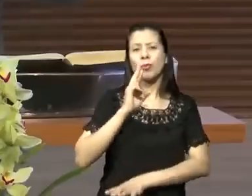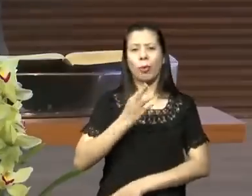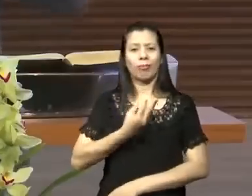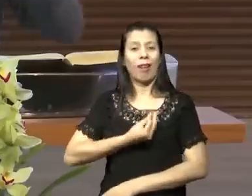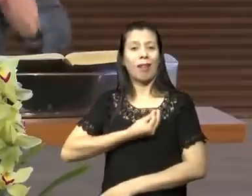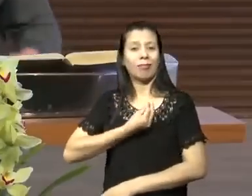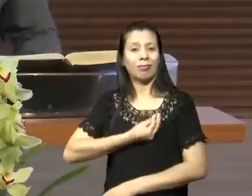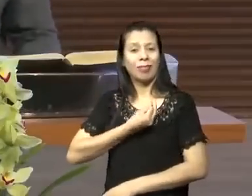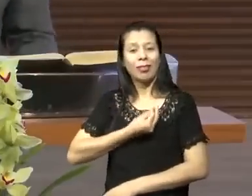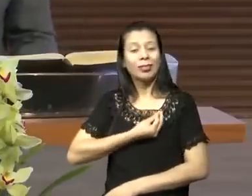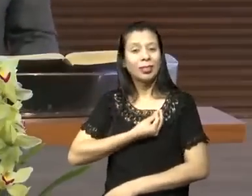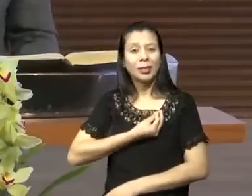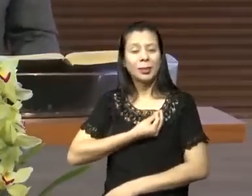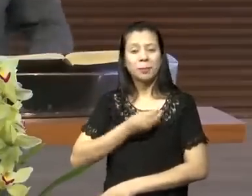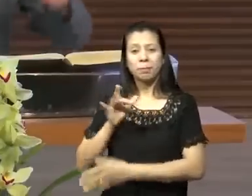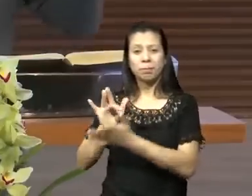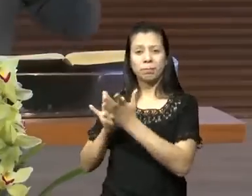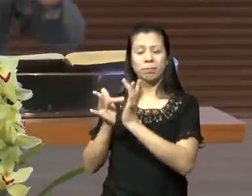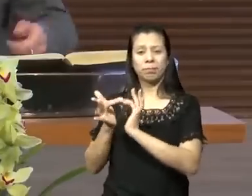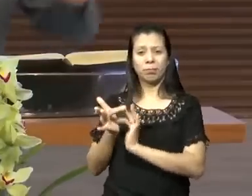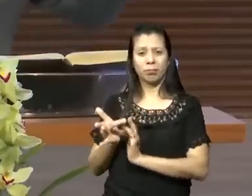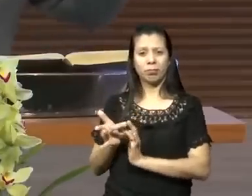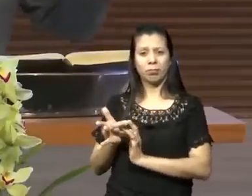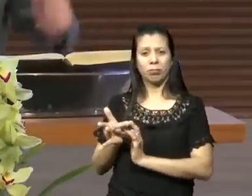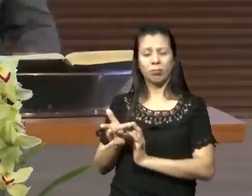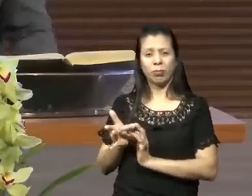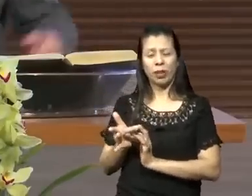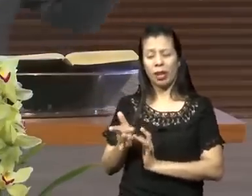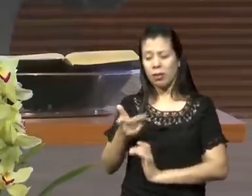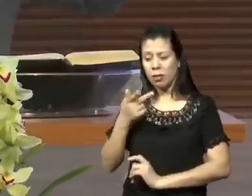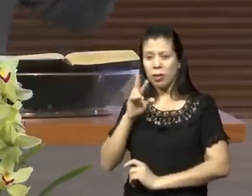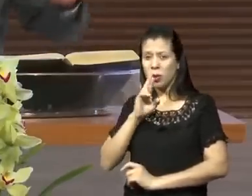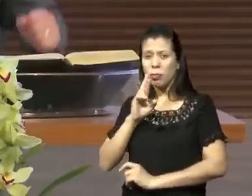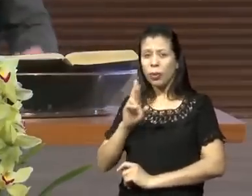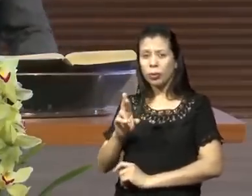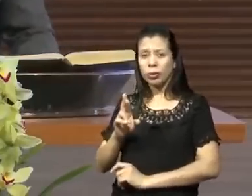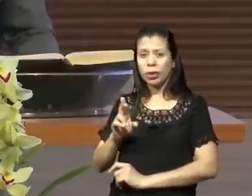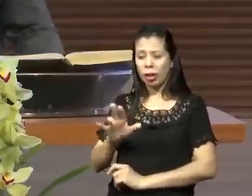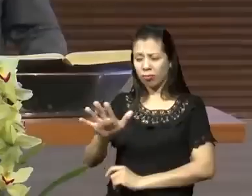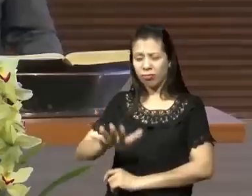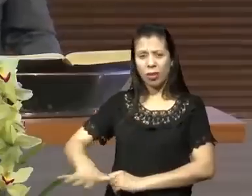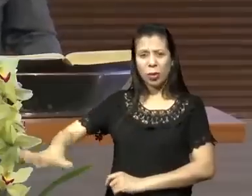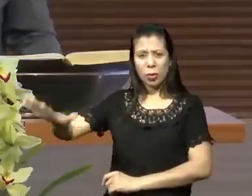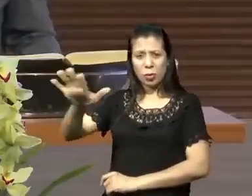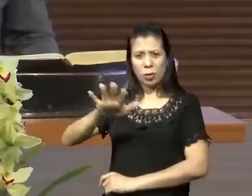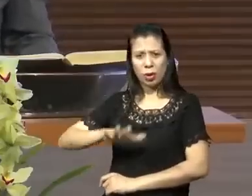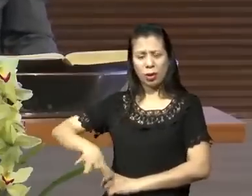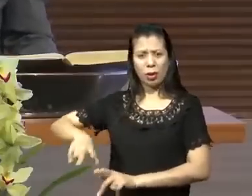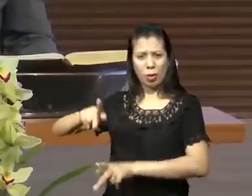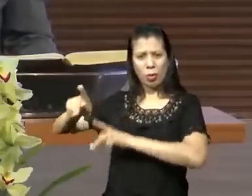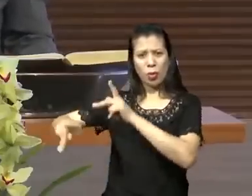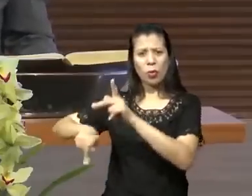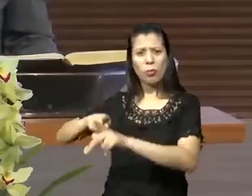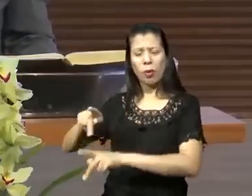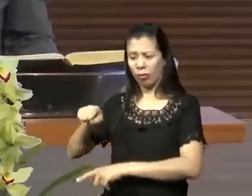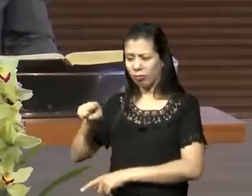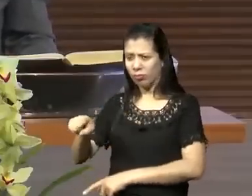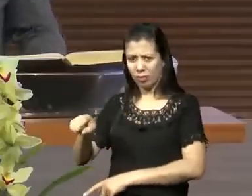peguem essas pedras se vocês não tem pecado e matem ela mas também chama o marido onde ele está